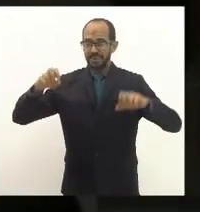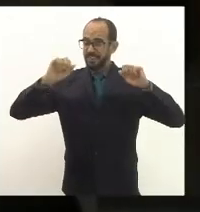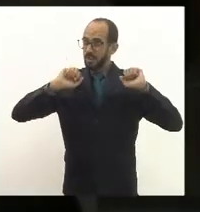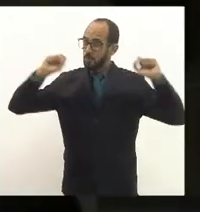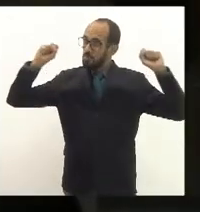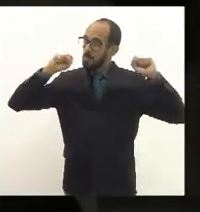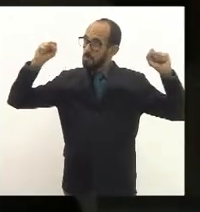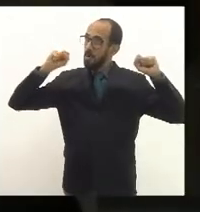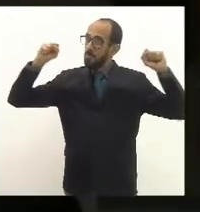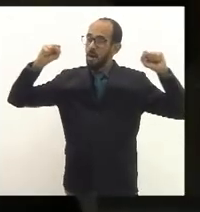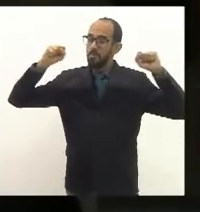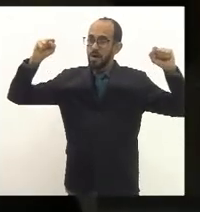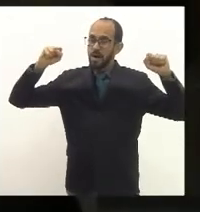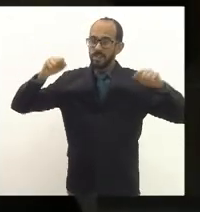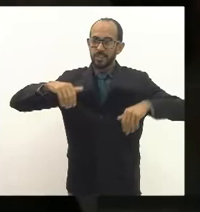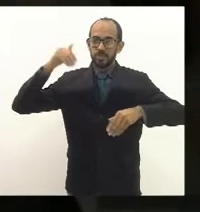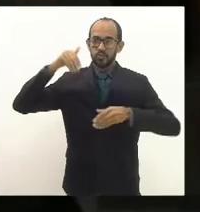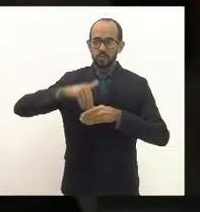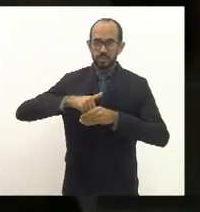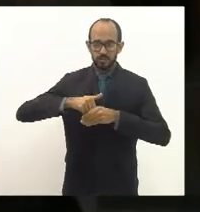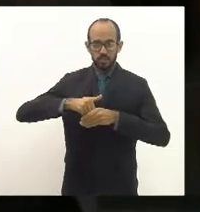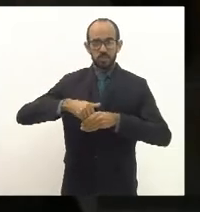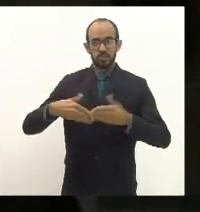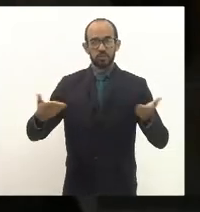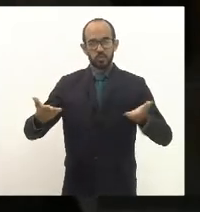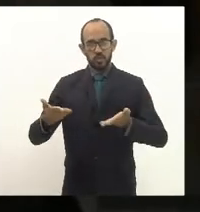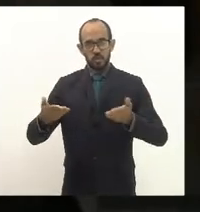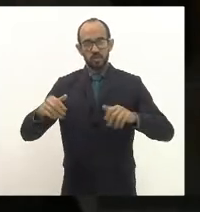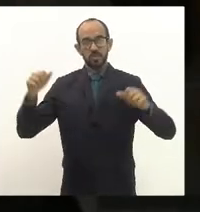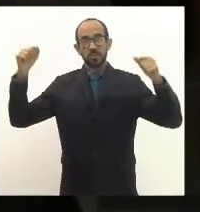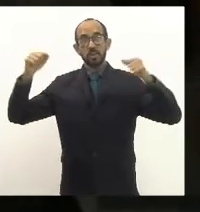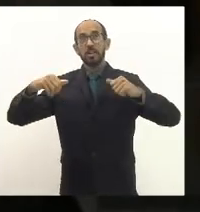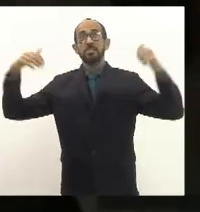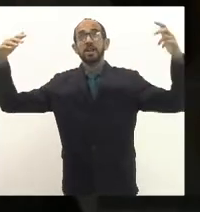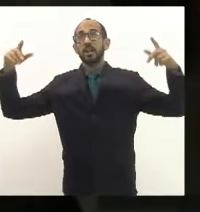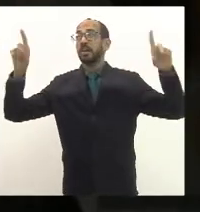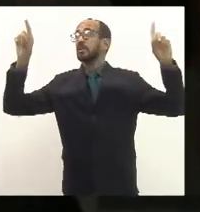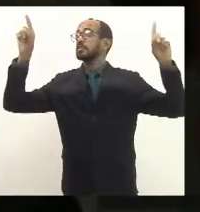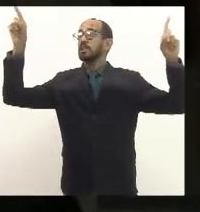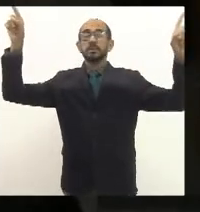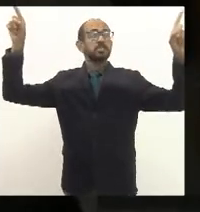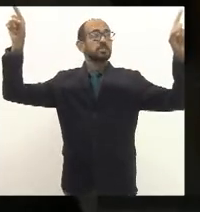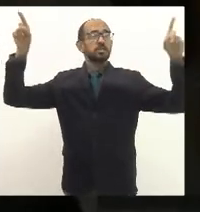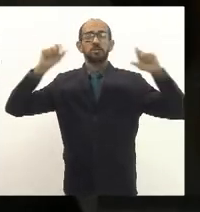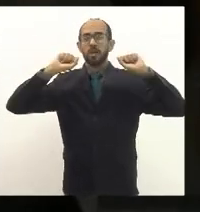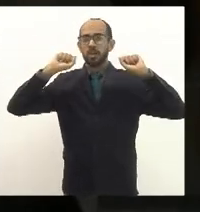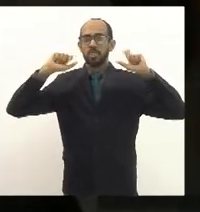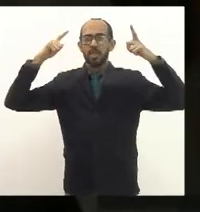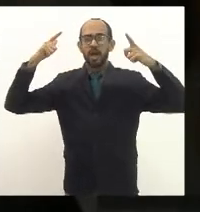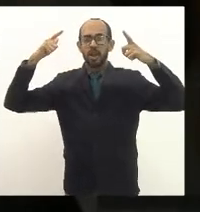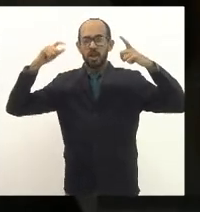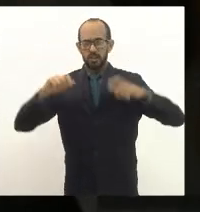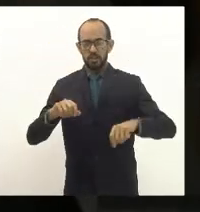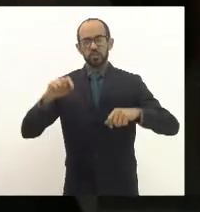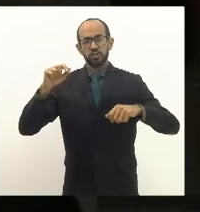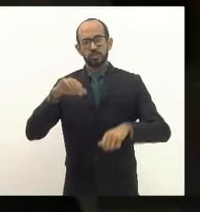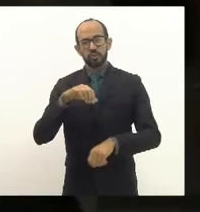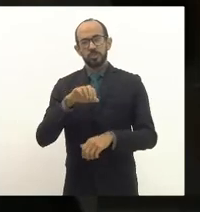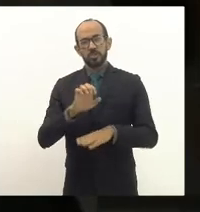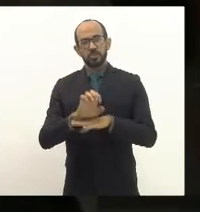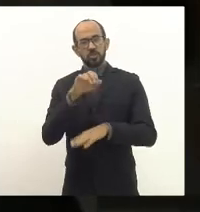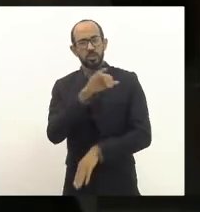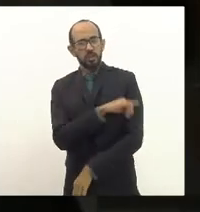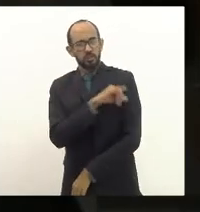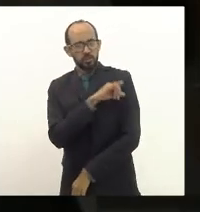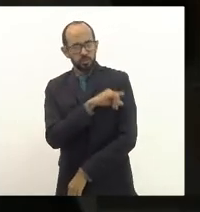efusivamente das votações nas galerias da Assembleia Legislativa do Estado do Rio de